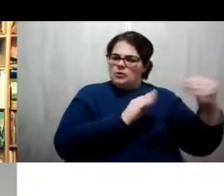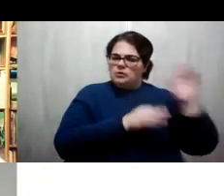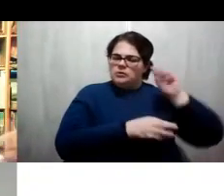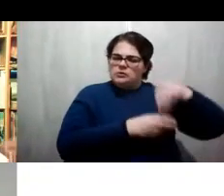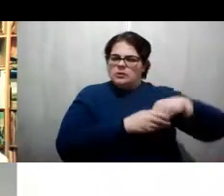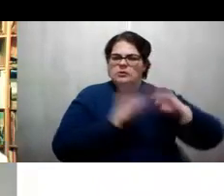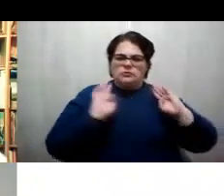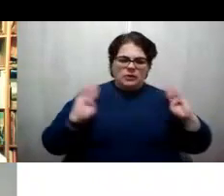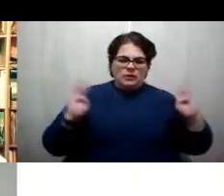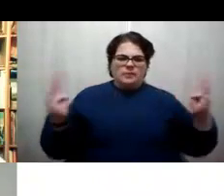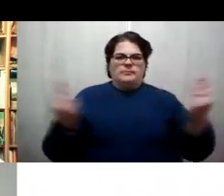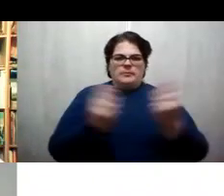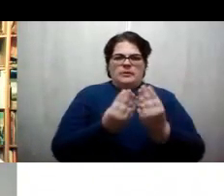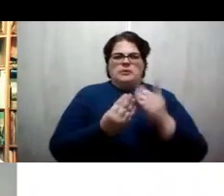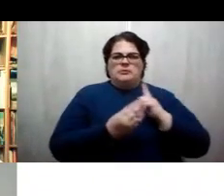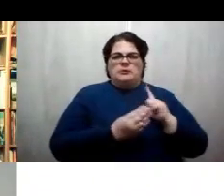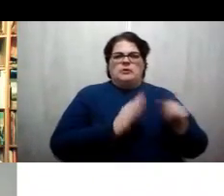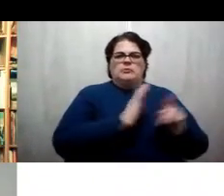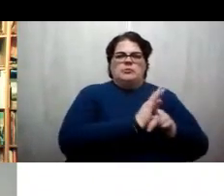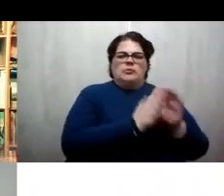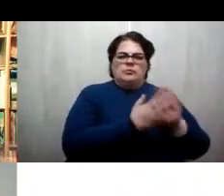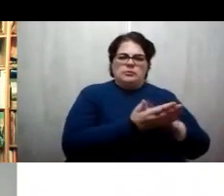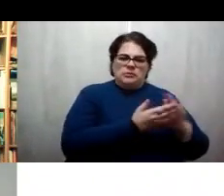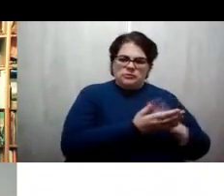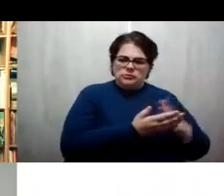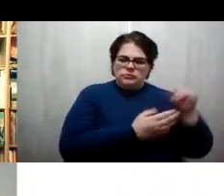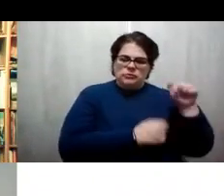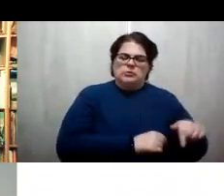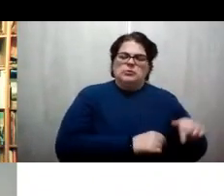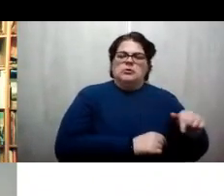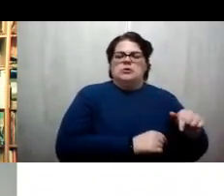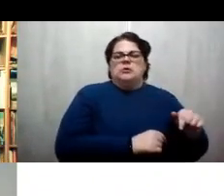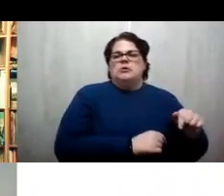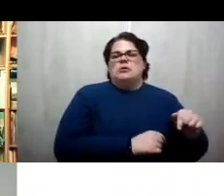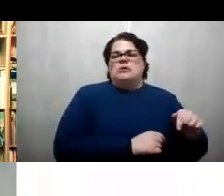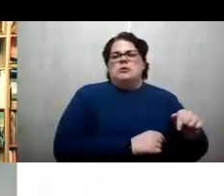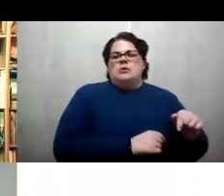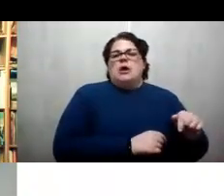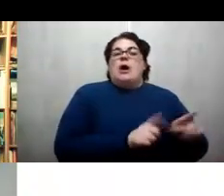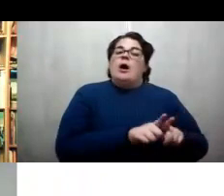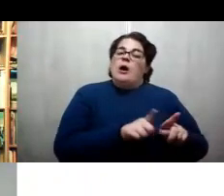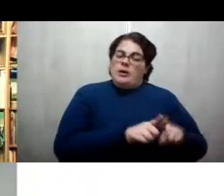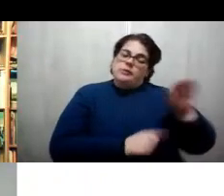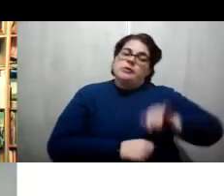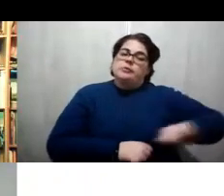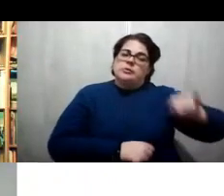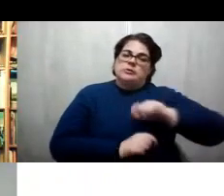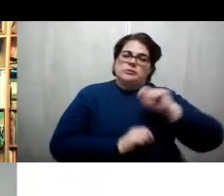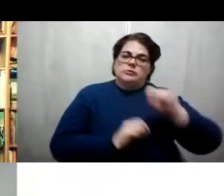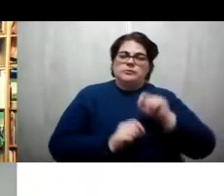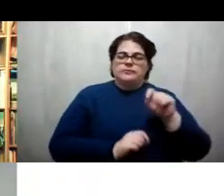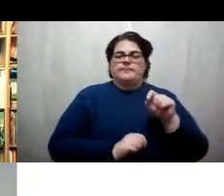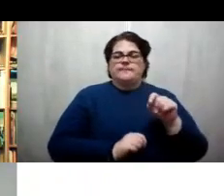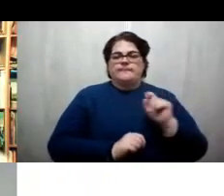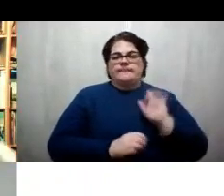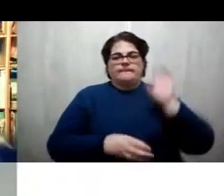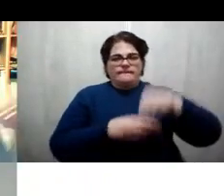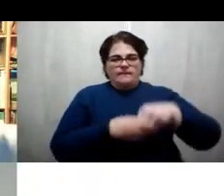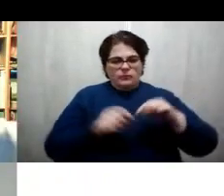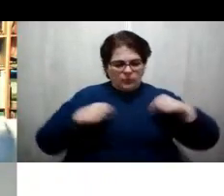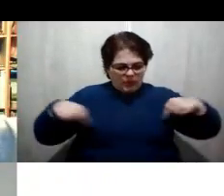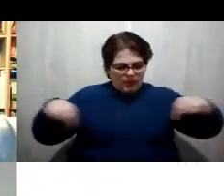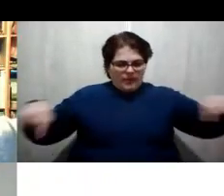uma central do intérprete e também a gente. Ah, uma coisa importante: olha só, dentro da cabine a gente tinha